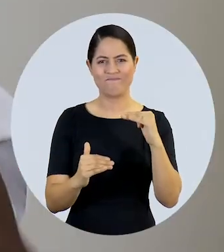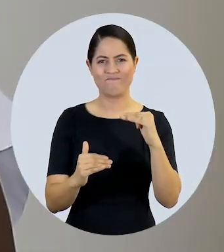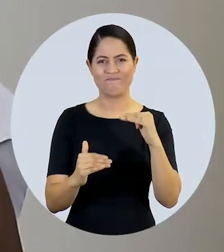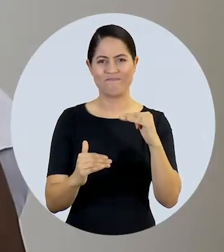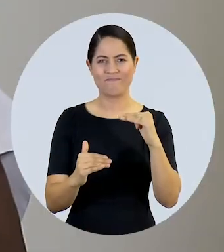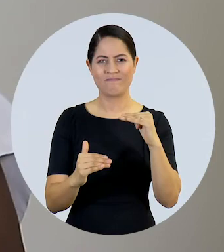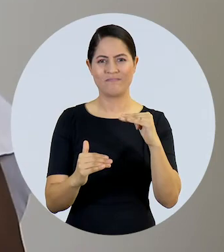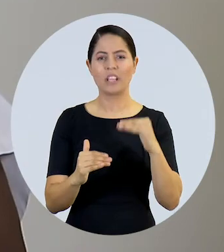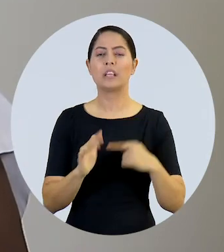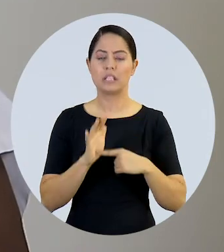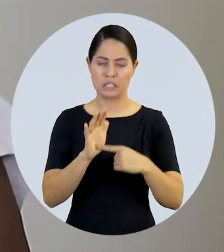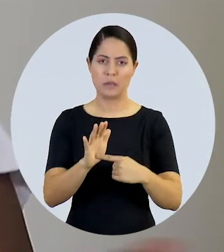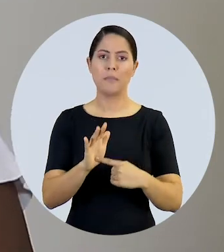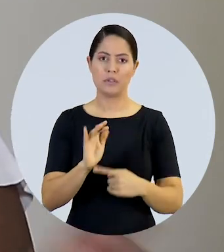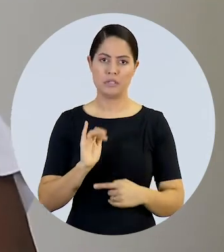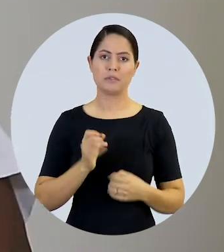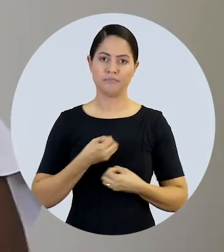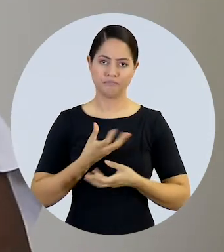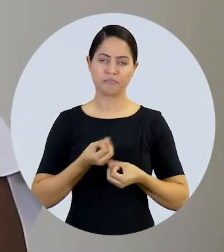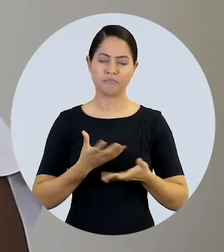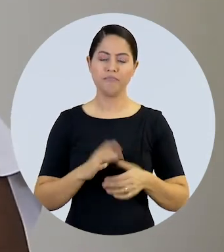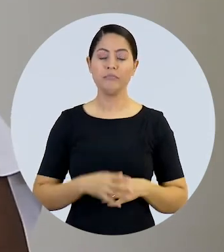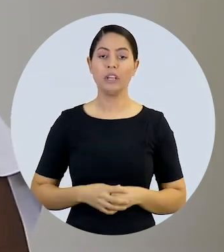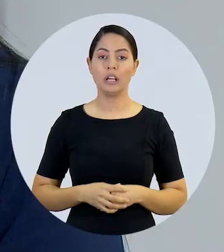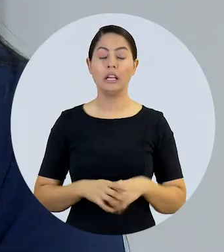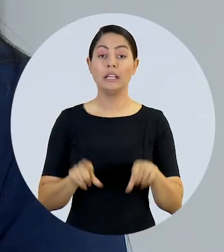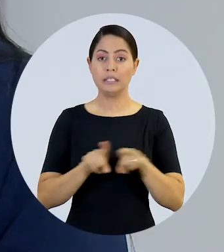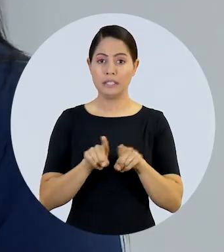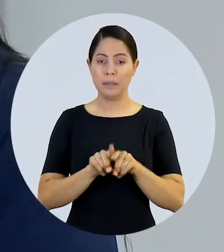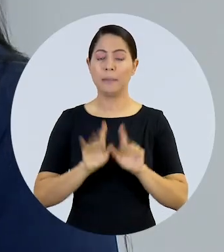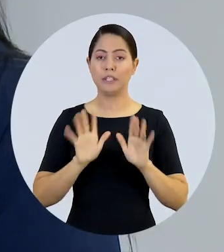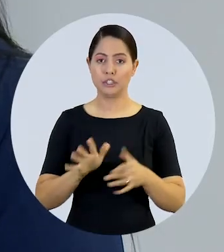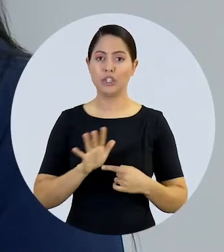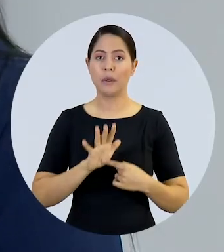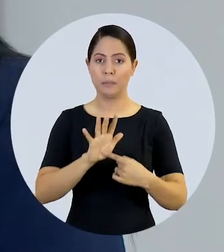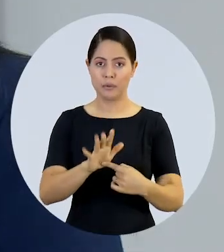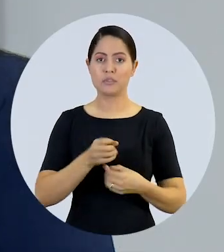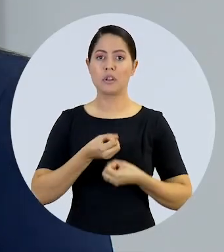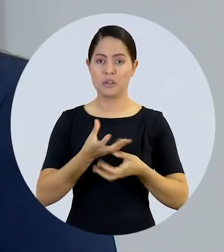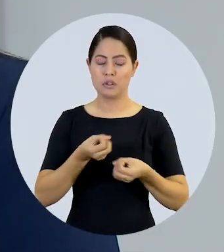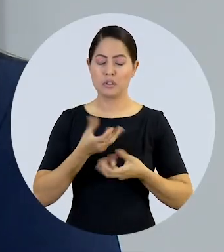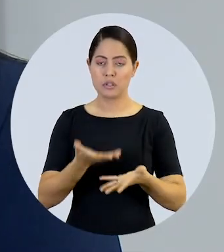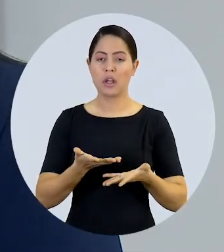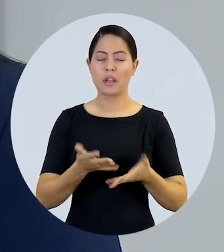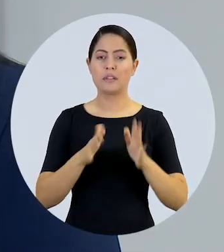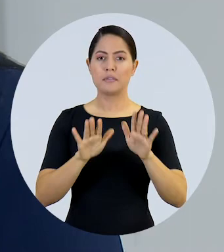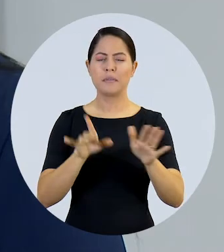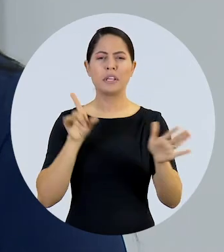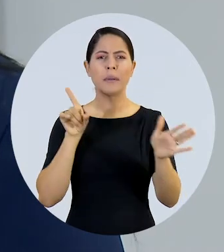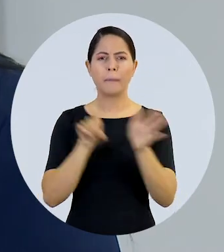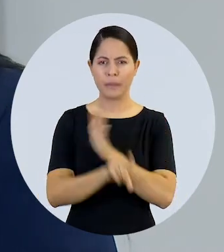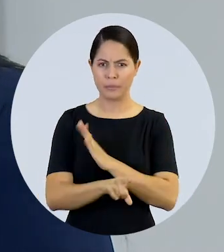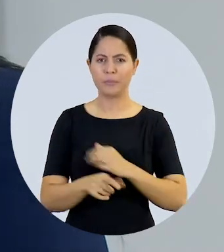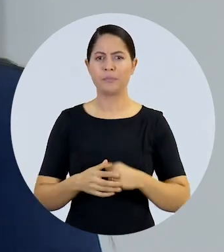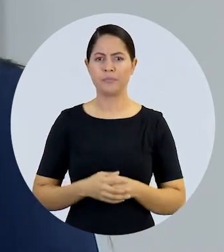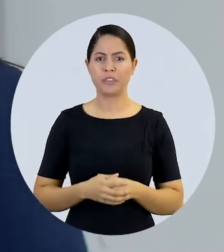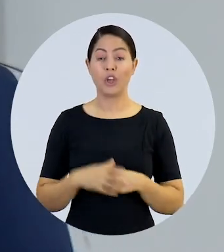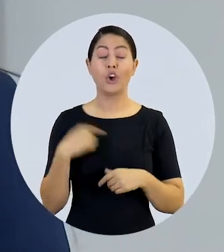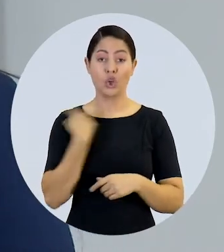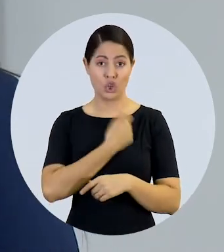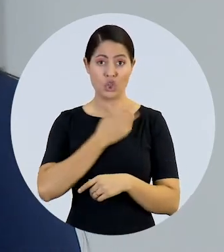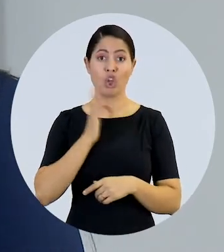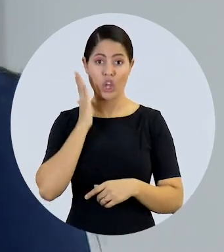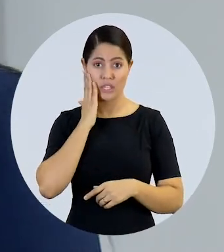tamanha desigualdade, como você apresenta nos dados, né? E, professora, após apresentar alguns dados, eu acho que vou fazer